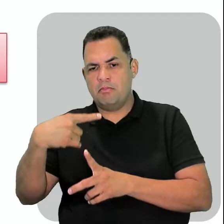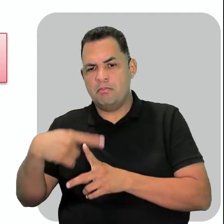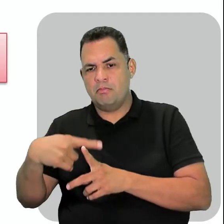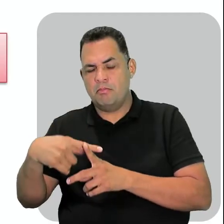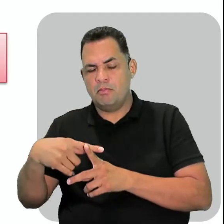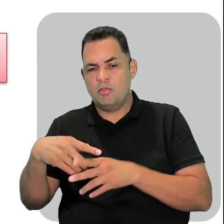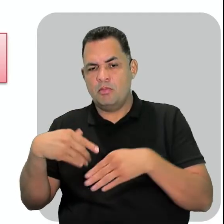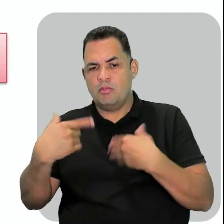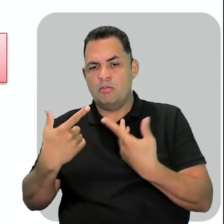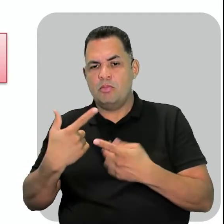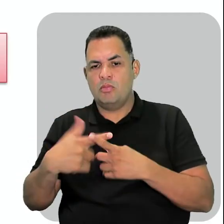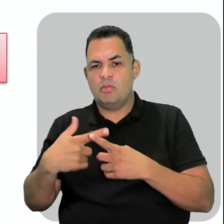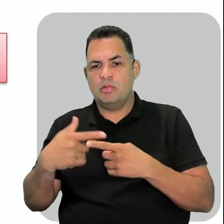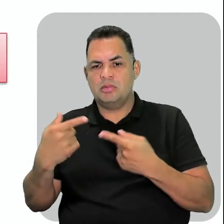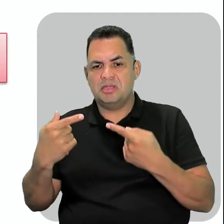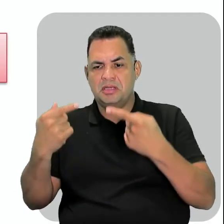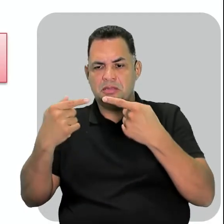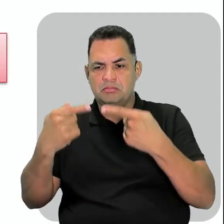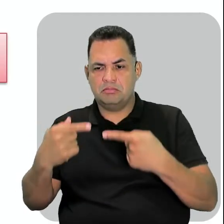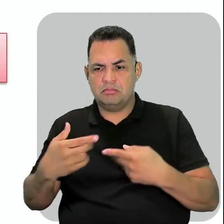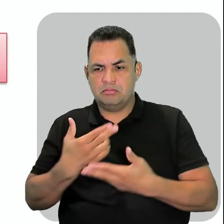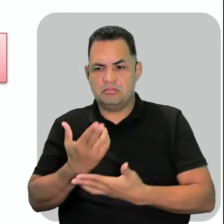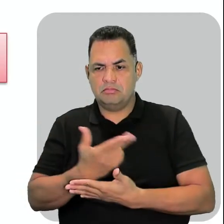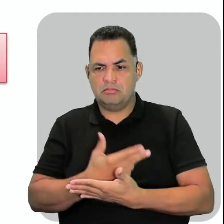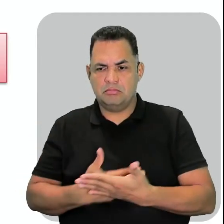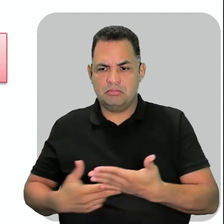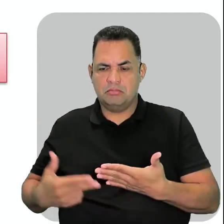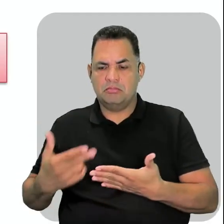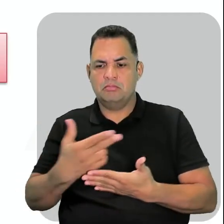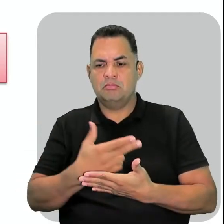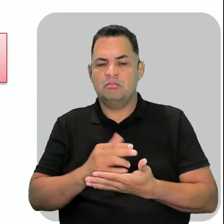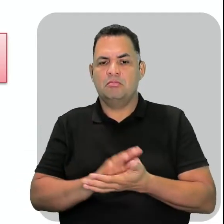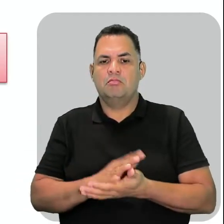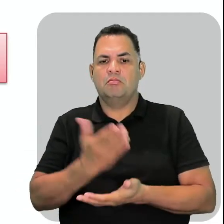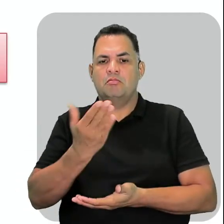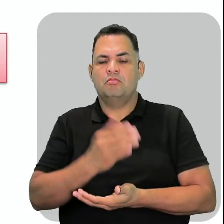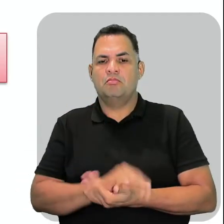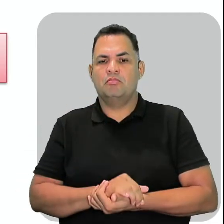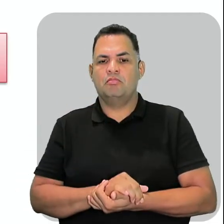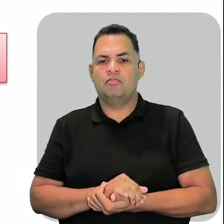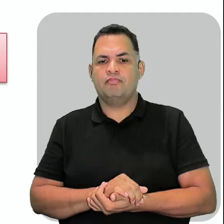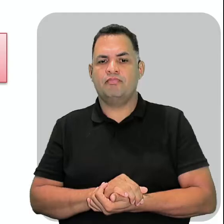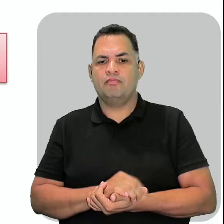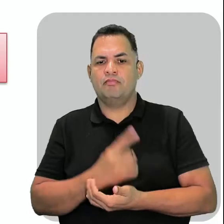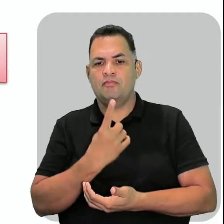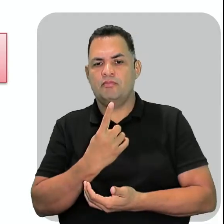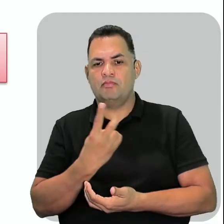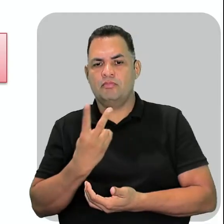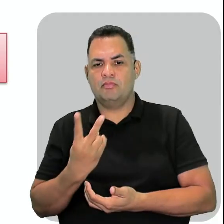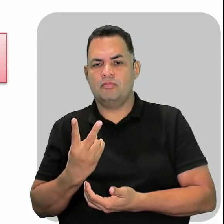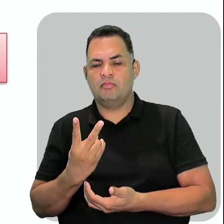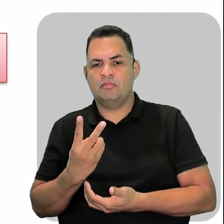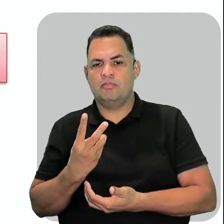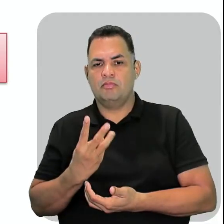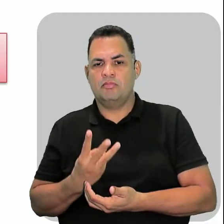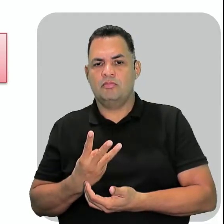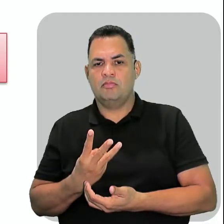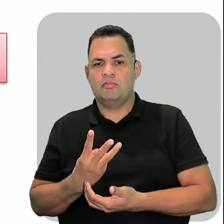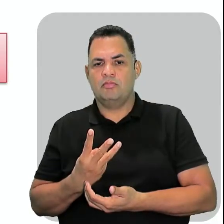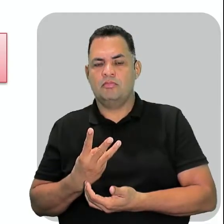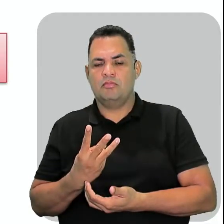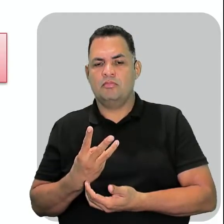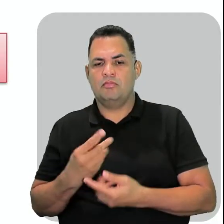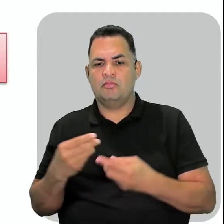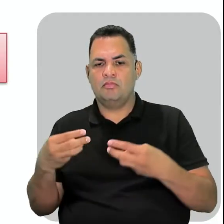pelo excesso de ligações que ele está fazendo, se você for observar, o oxigênio tem 1, 2,